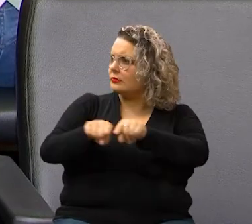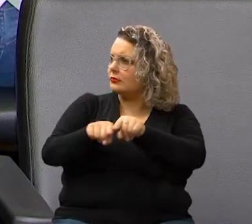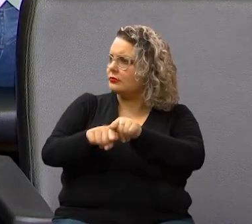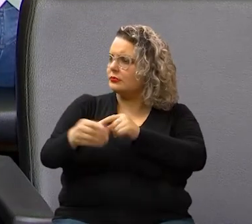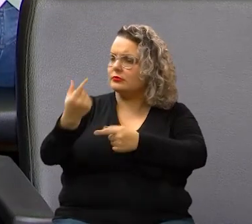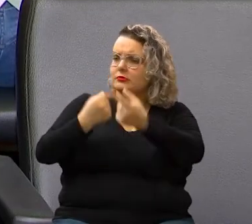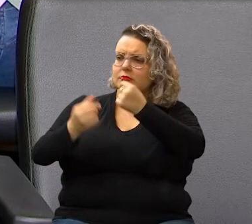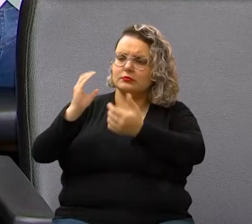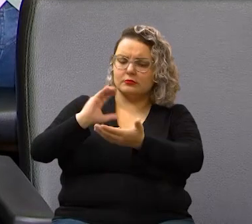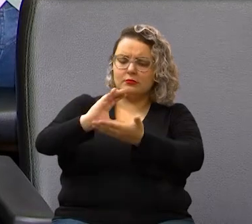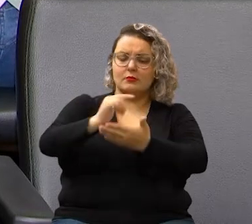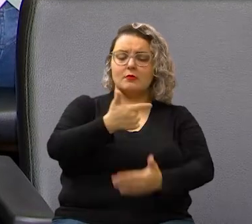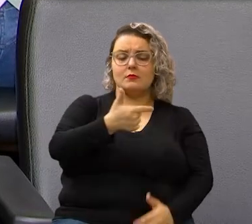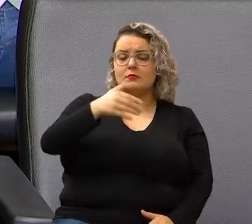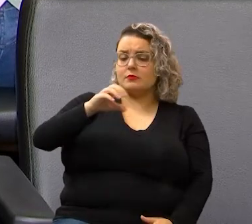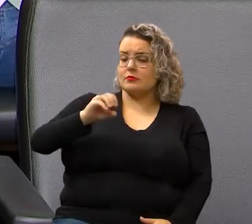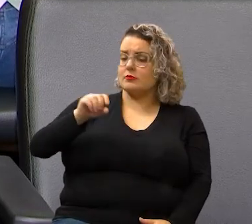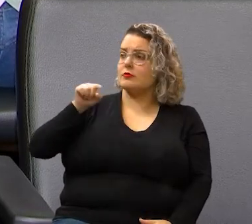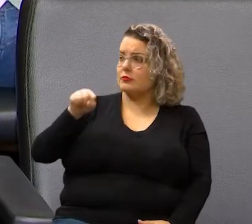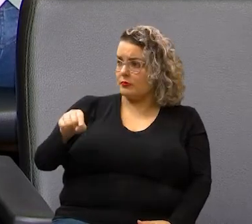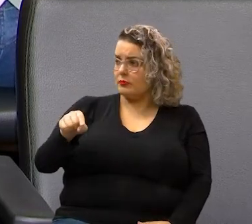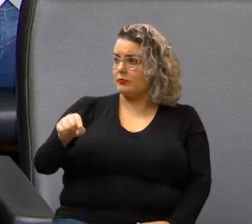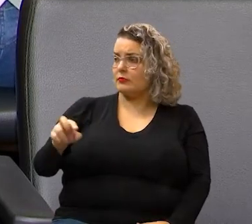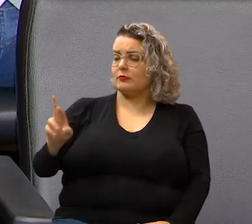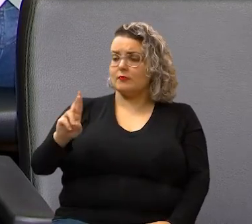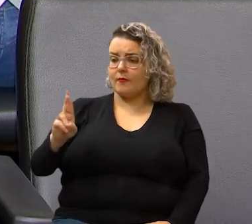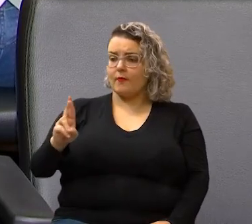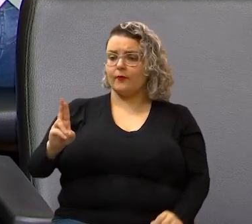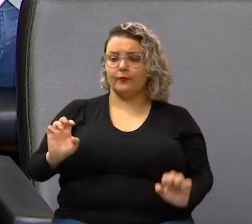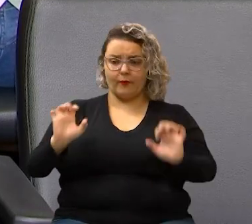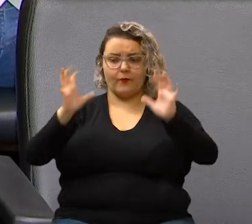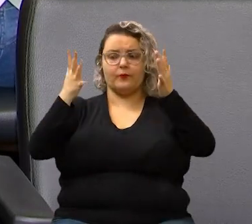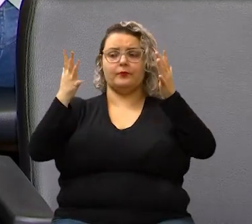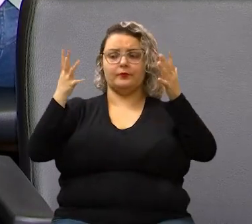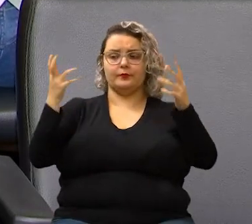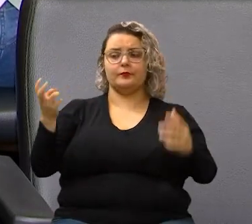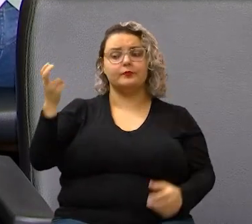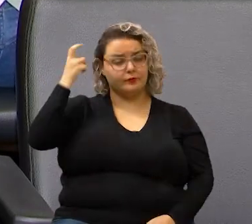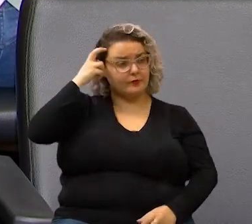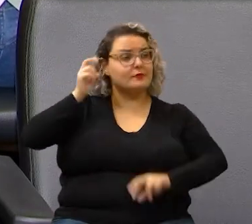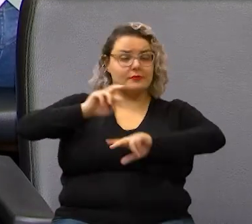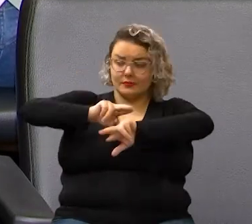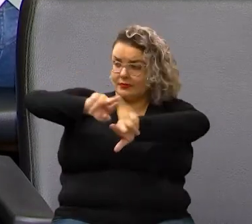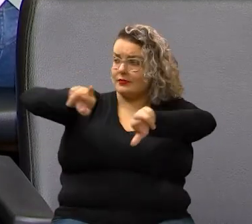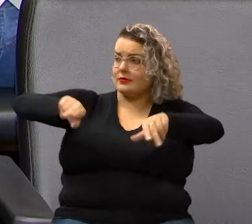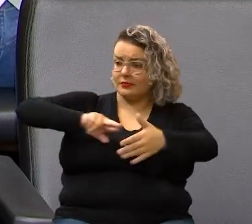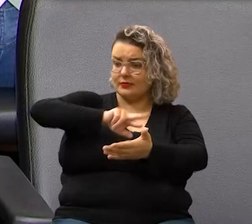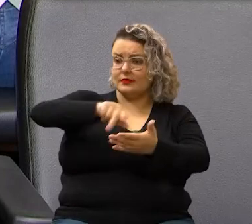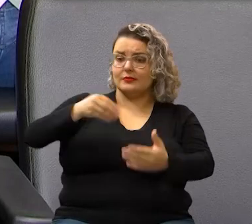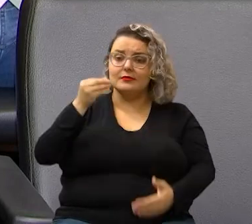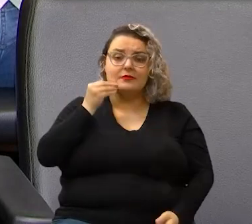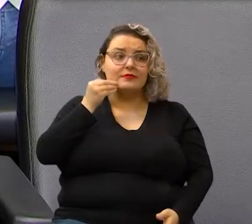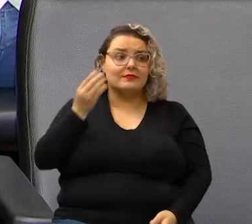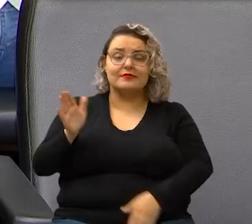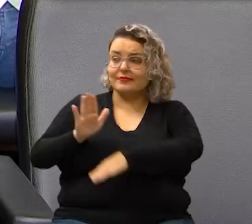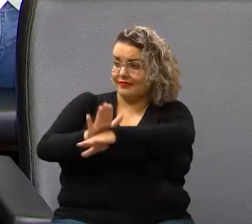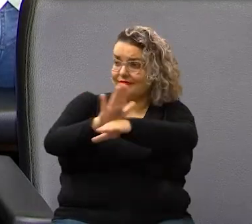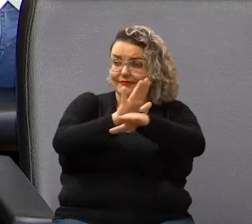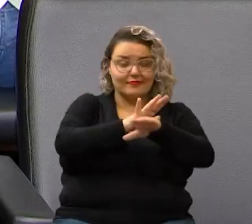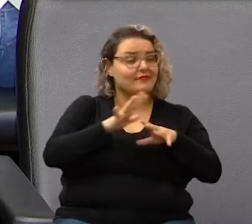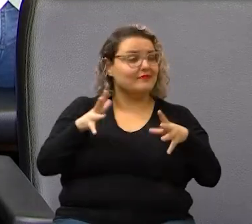senhor destinou também R$ 200 mil para eventos culturais, ou seja, bem diversificado para